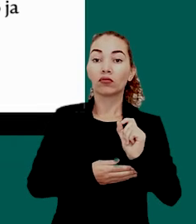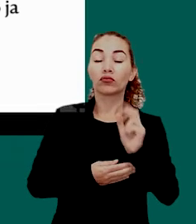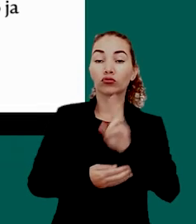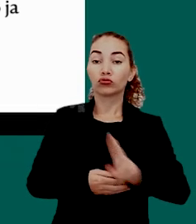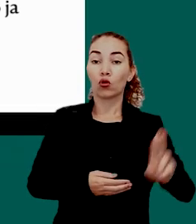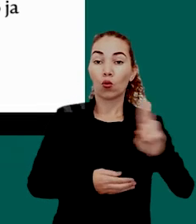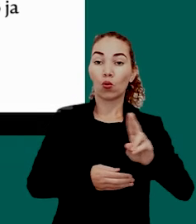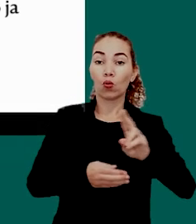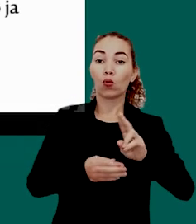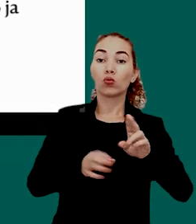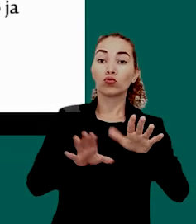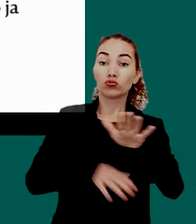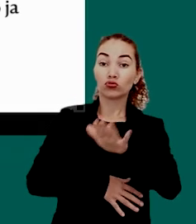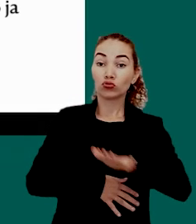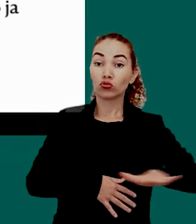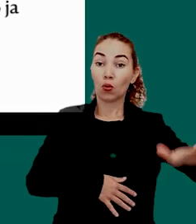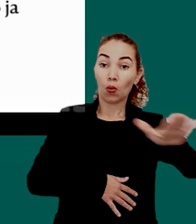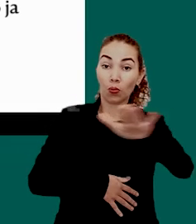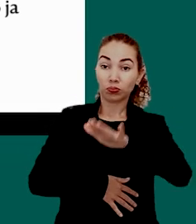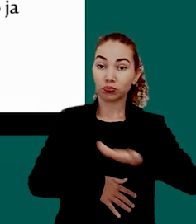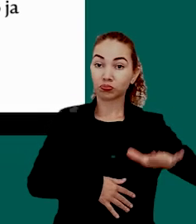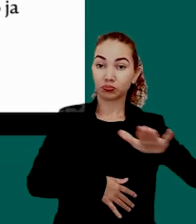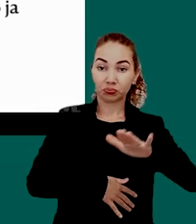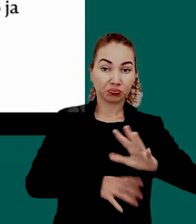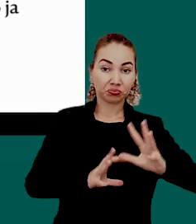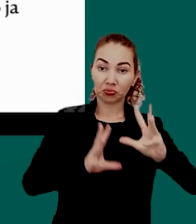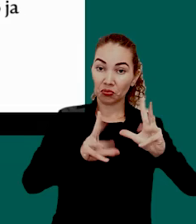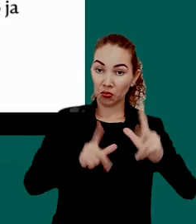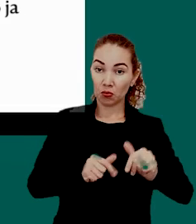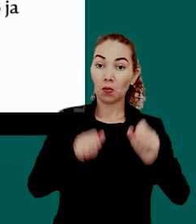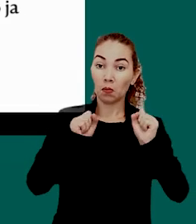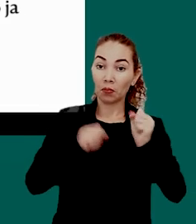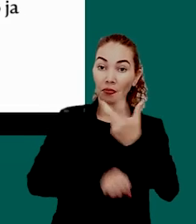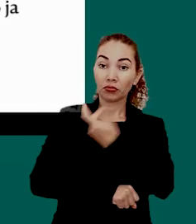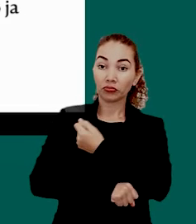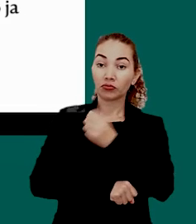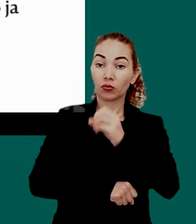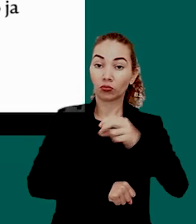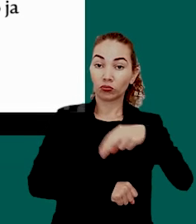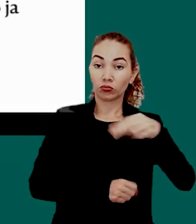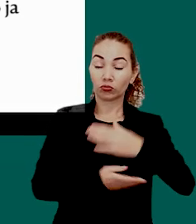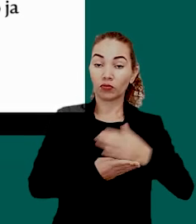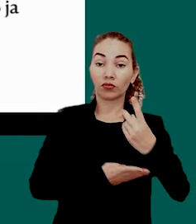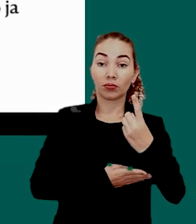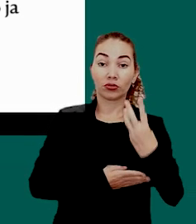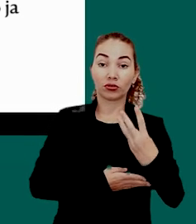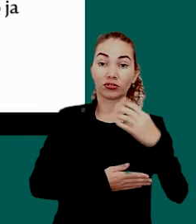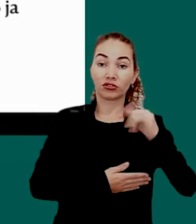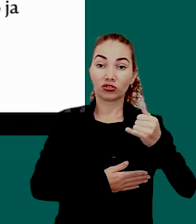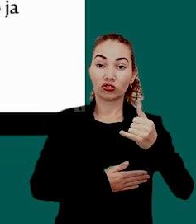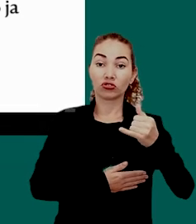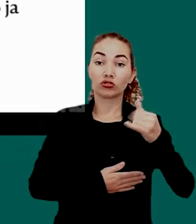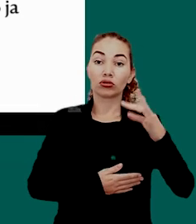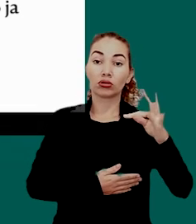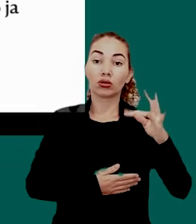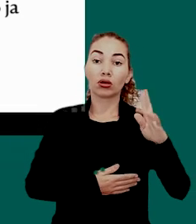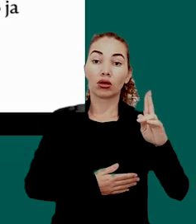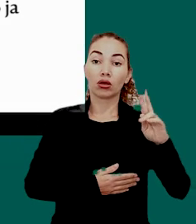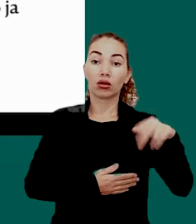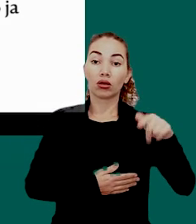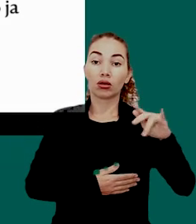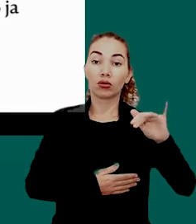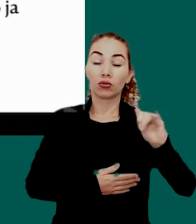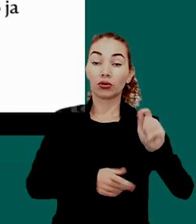uso em populações de risco da China Ocidental, né, outubro e novembro do ano passado. Em 13 de janeiro, a Turquia autorizou também